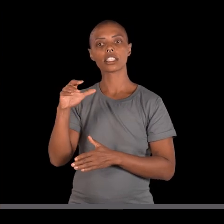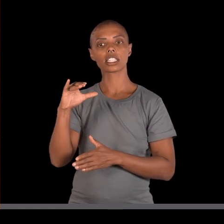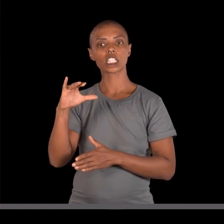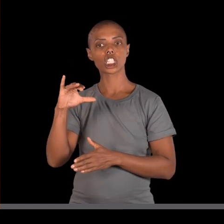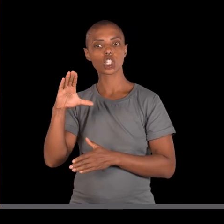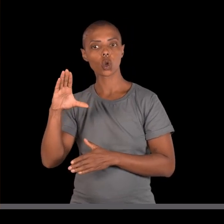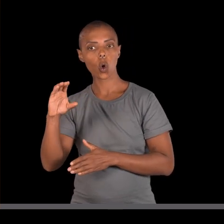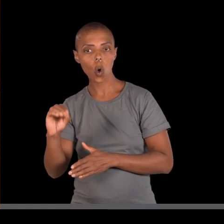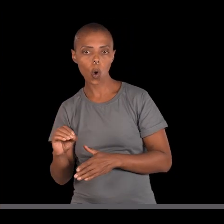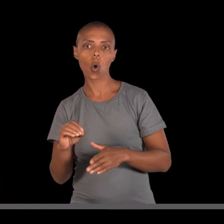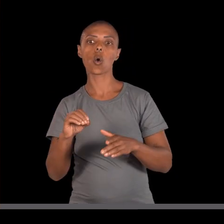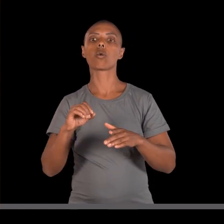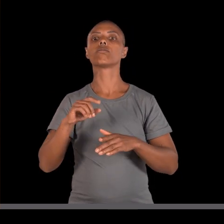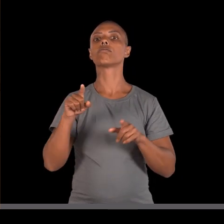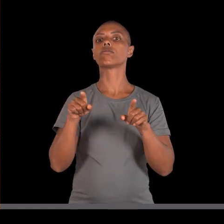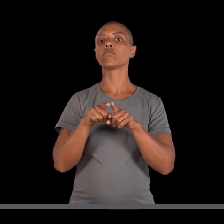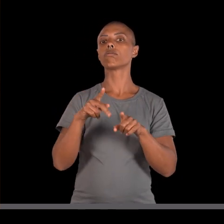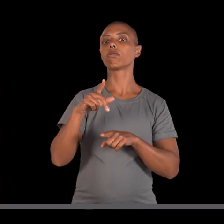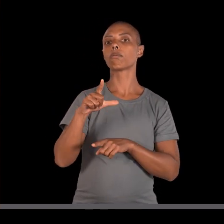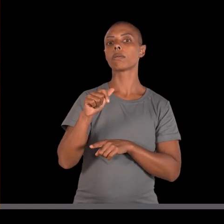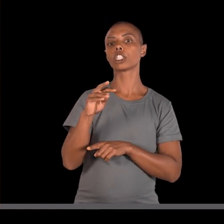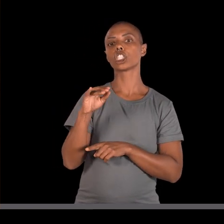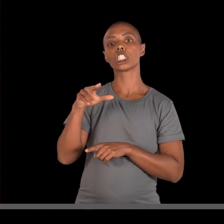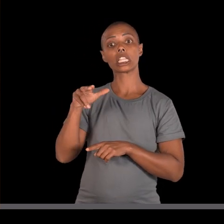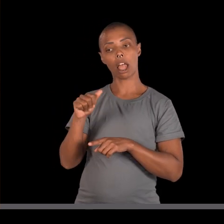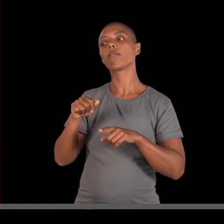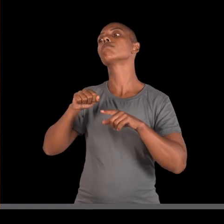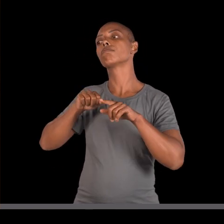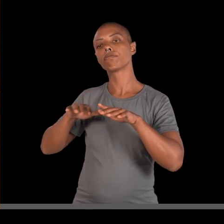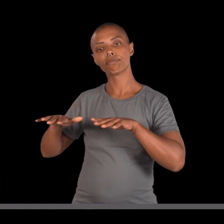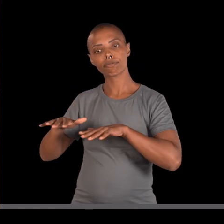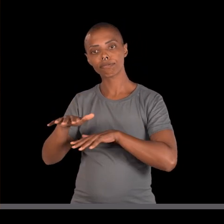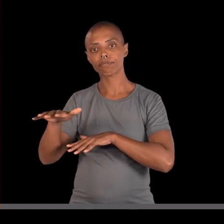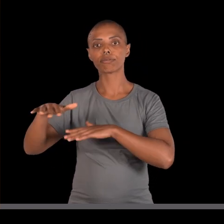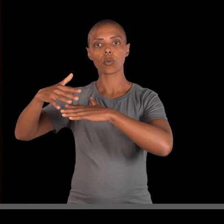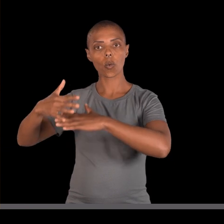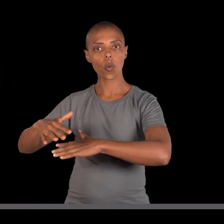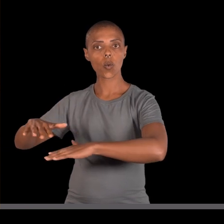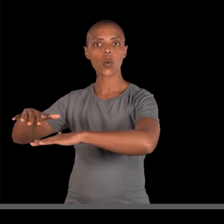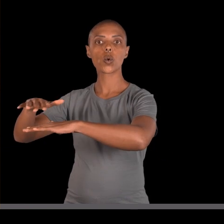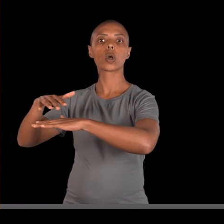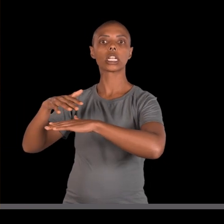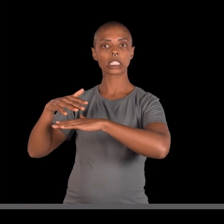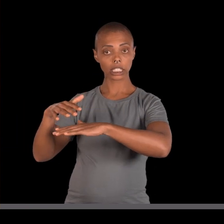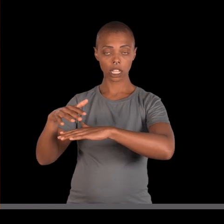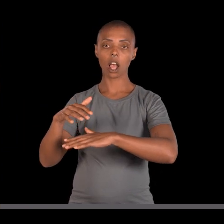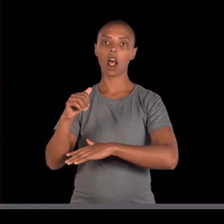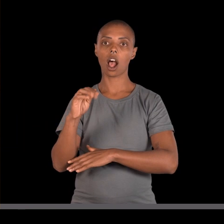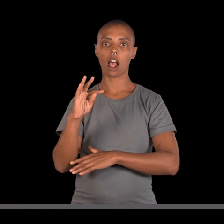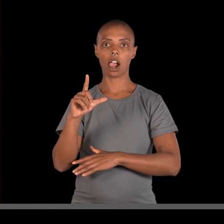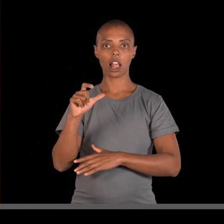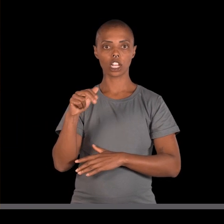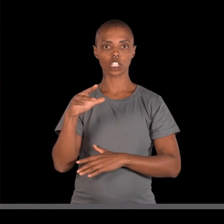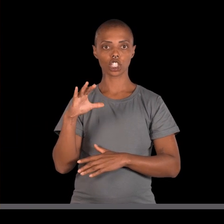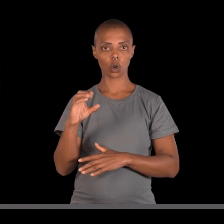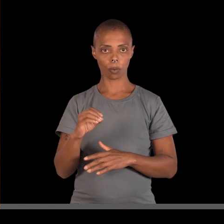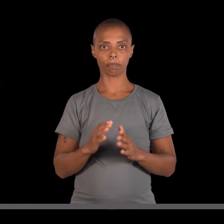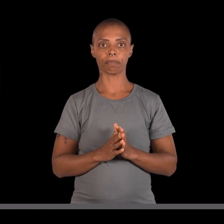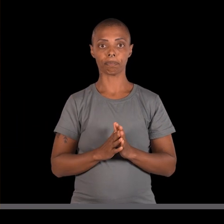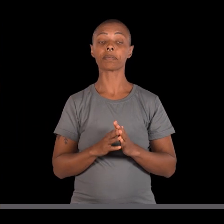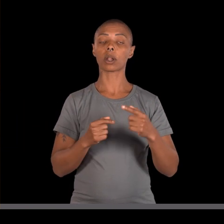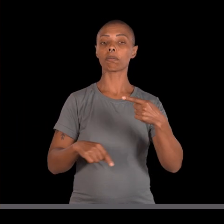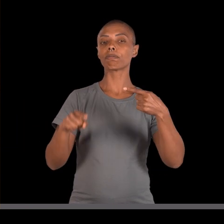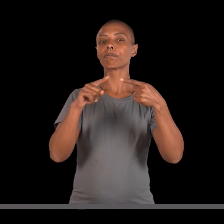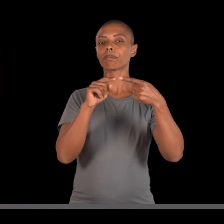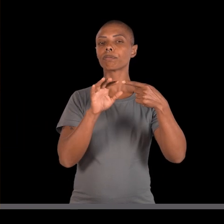também vai para o Oceano Atlântico. Então, vertentes do Ártico